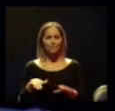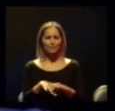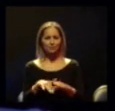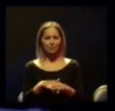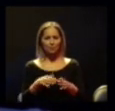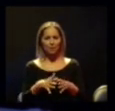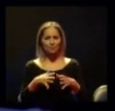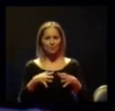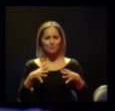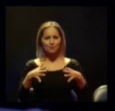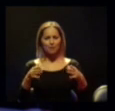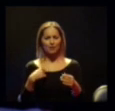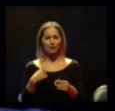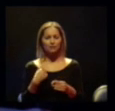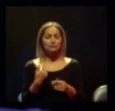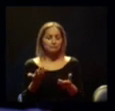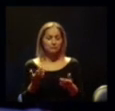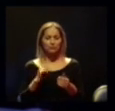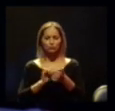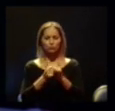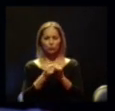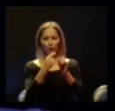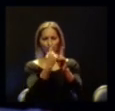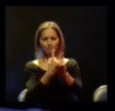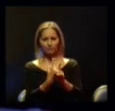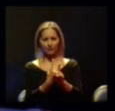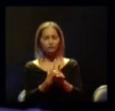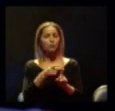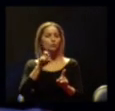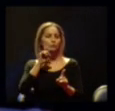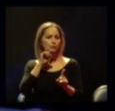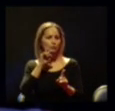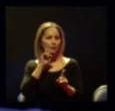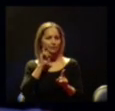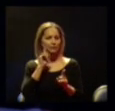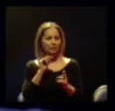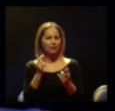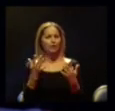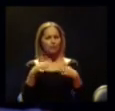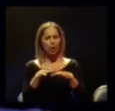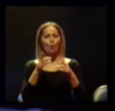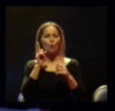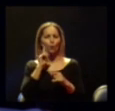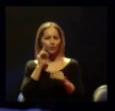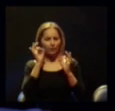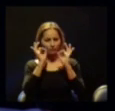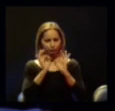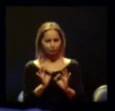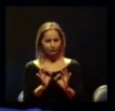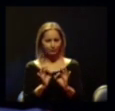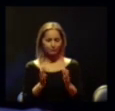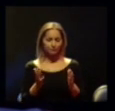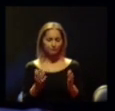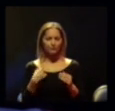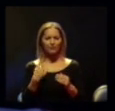participação e frequência nas atividades desportivas com segurança e enquadramento técnico de qualidade. Temos